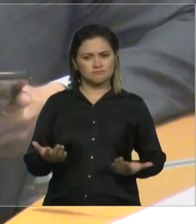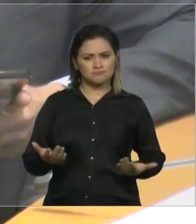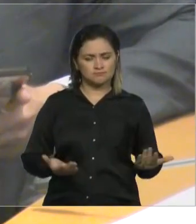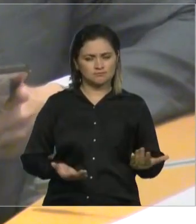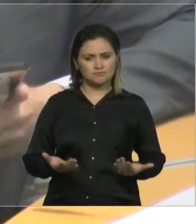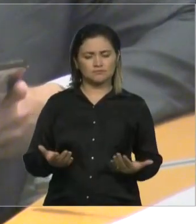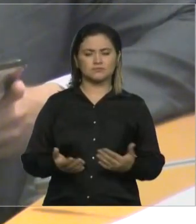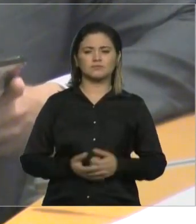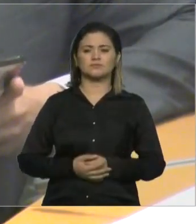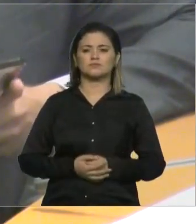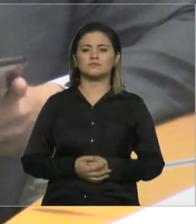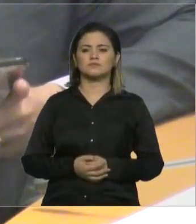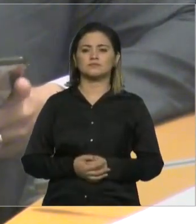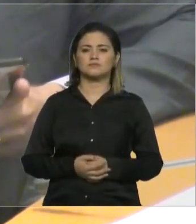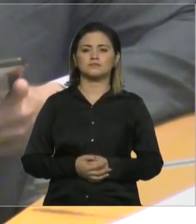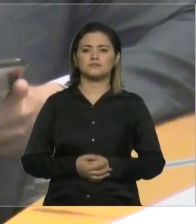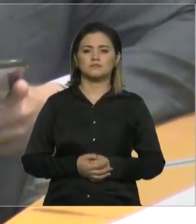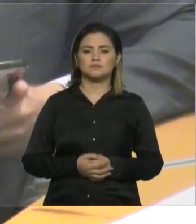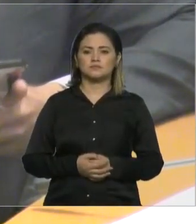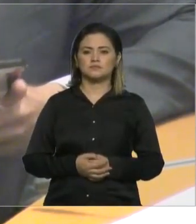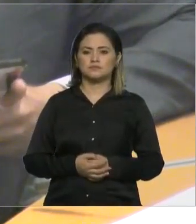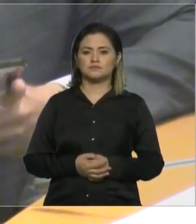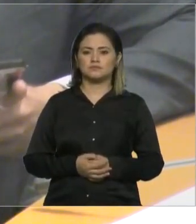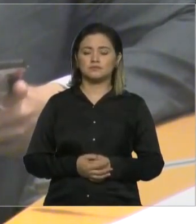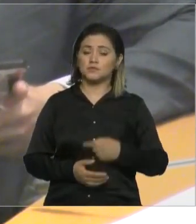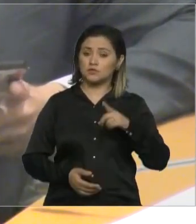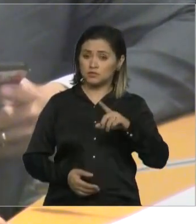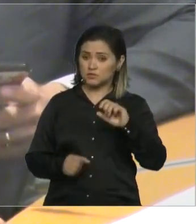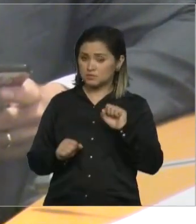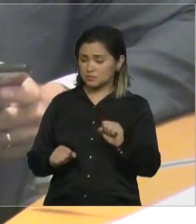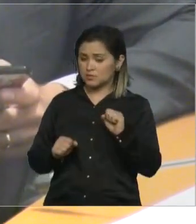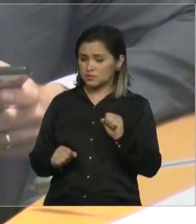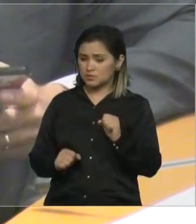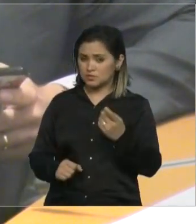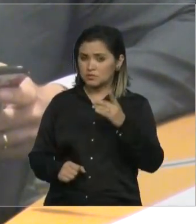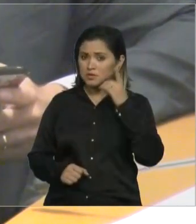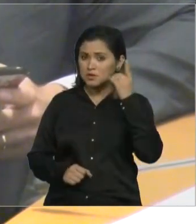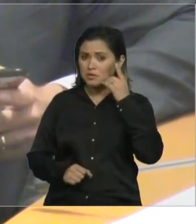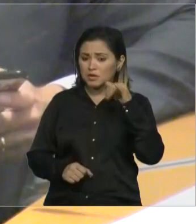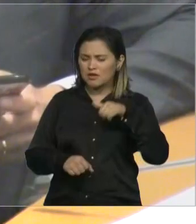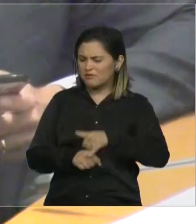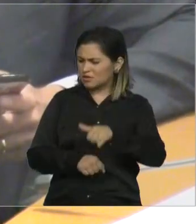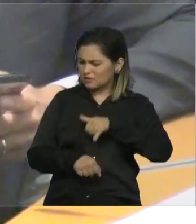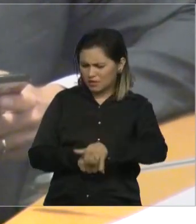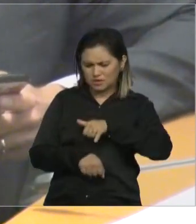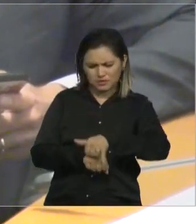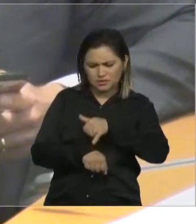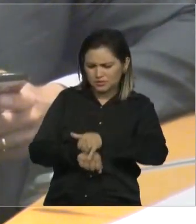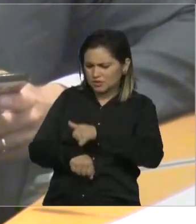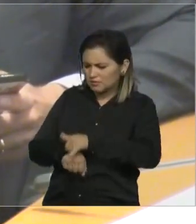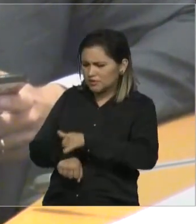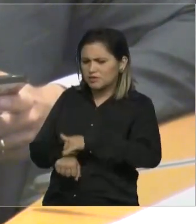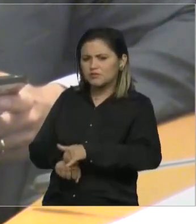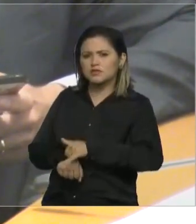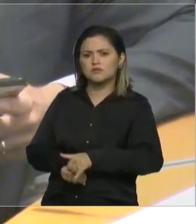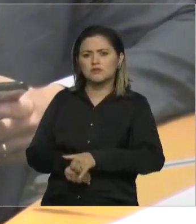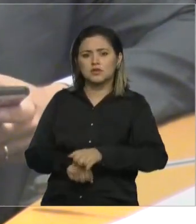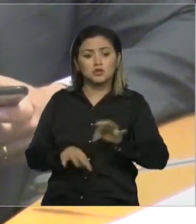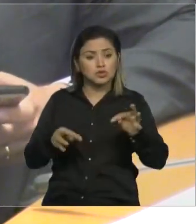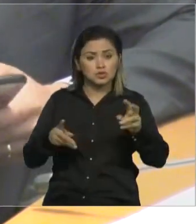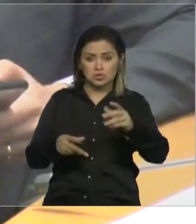Vossa Excelência poderia muito bem ser uma das deputadas mais ausentes desta casa. Todo mundo